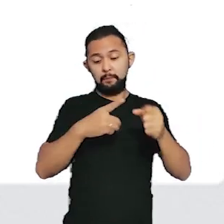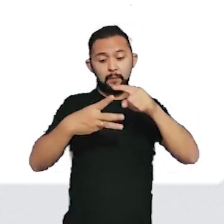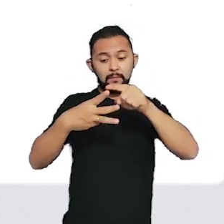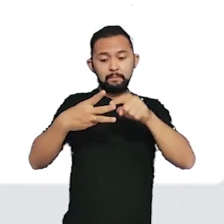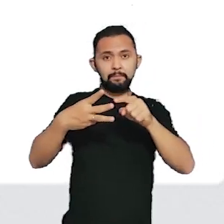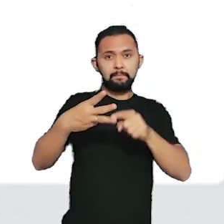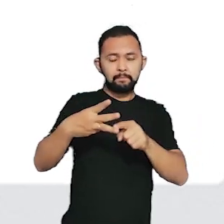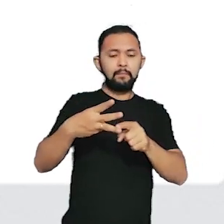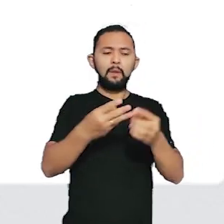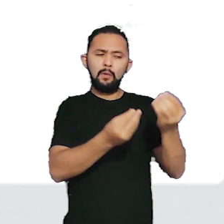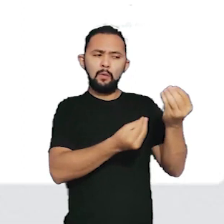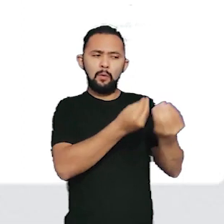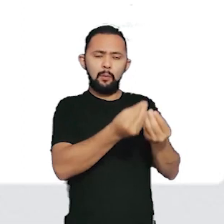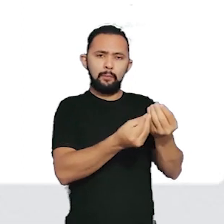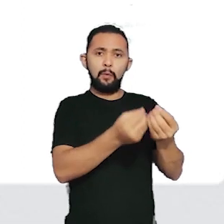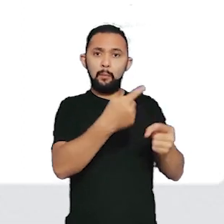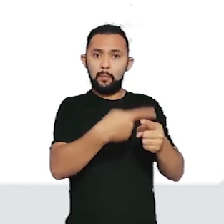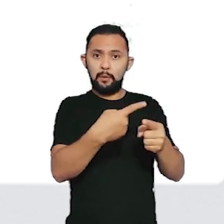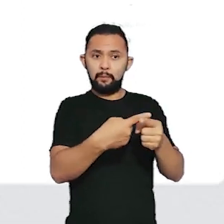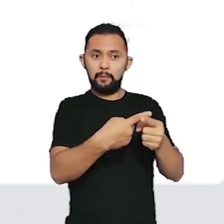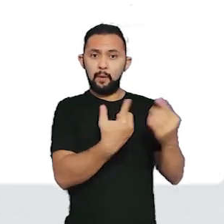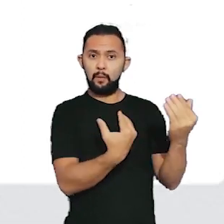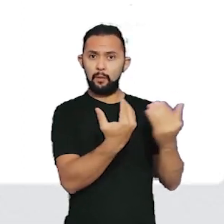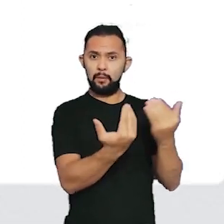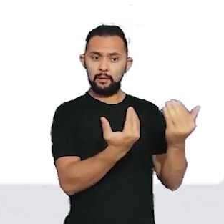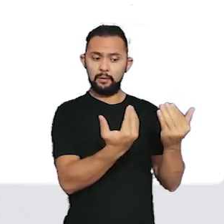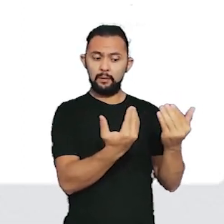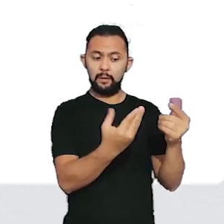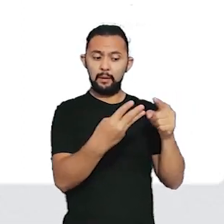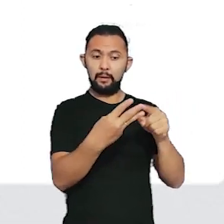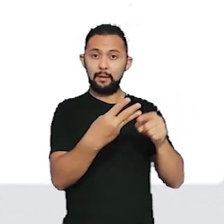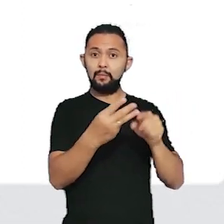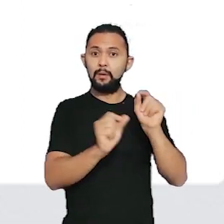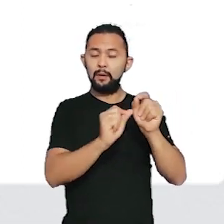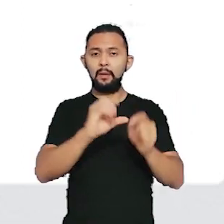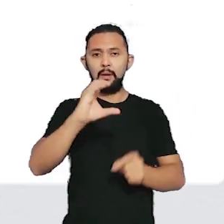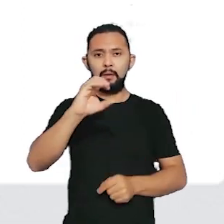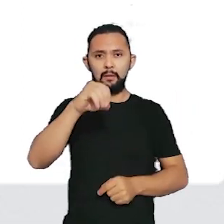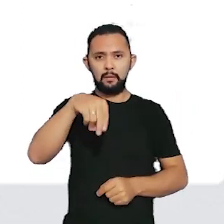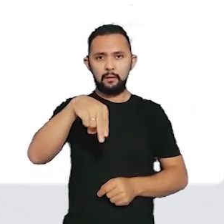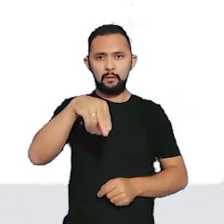uma comparação e agora ele aparece aqui como uma conformidade, tá? Você consegue